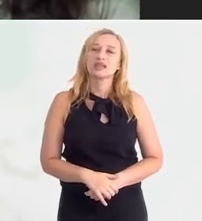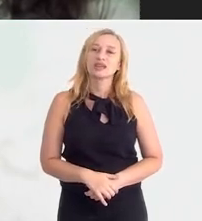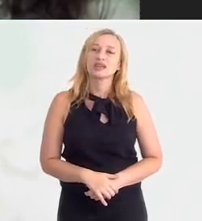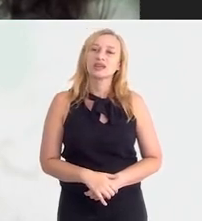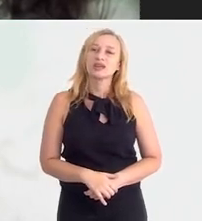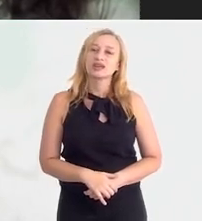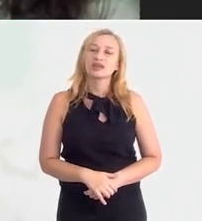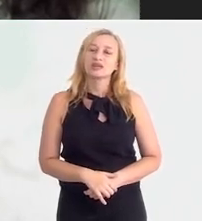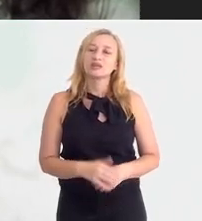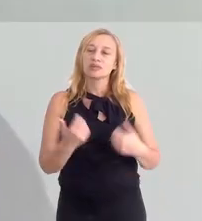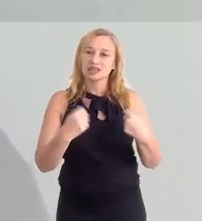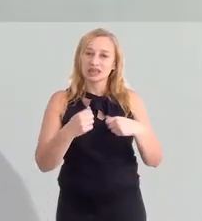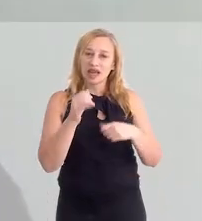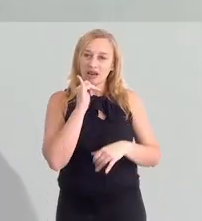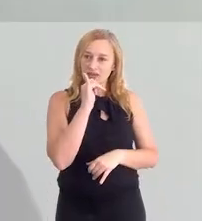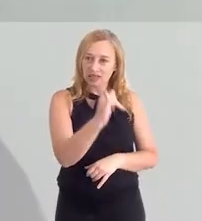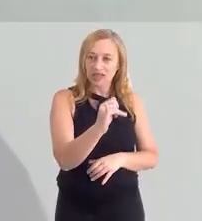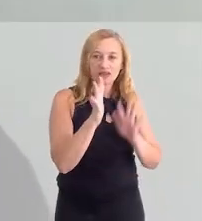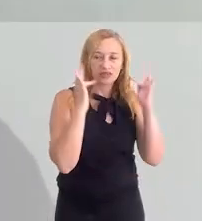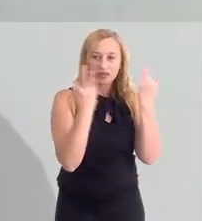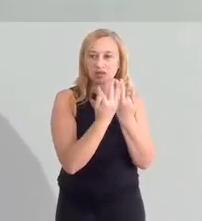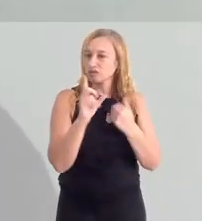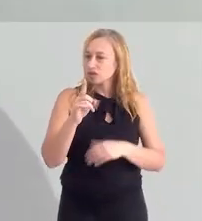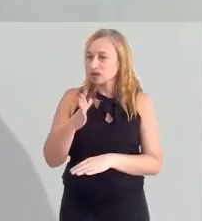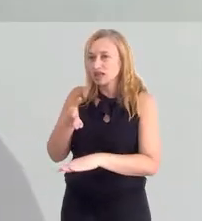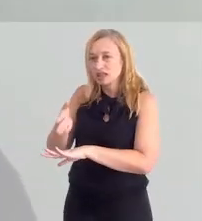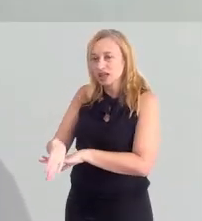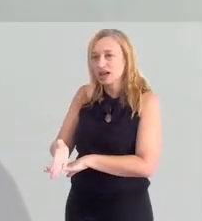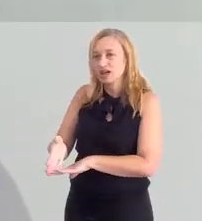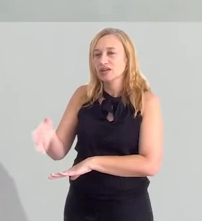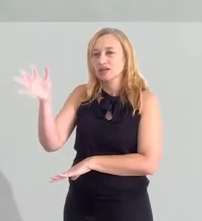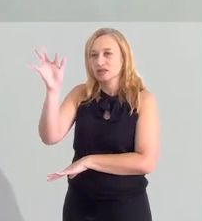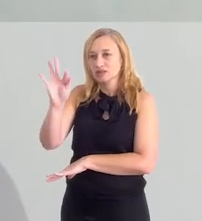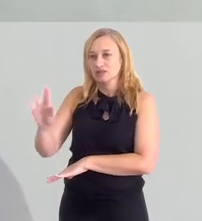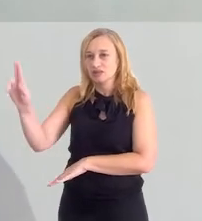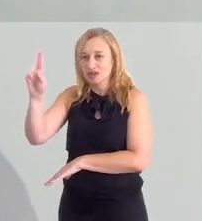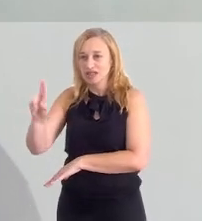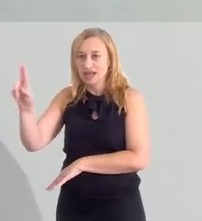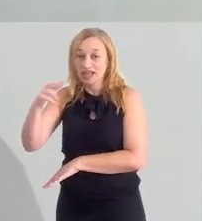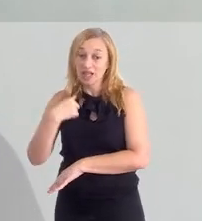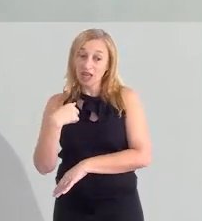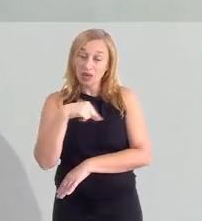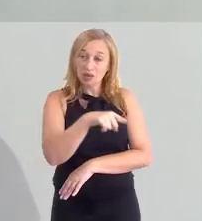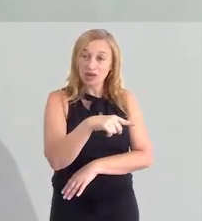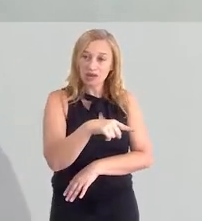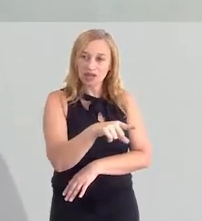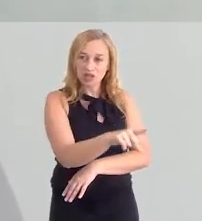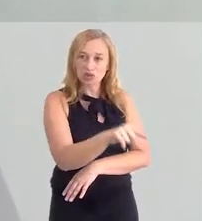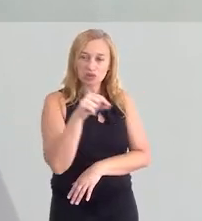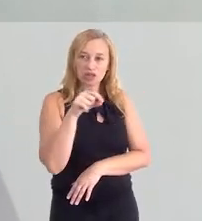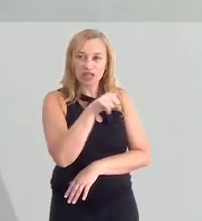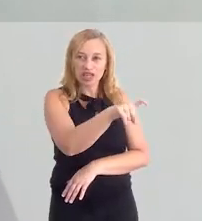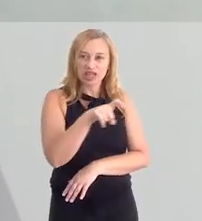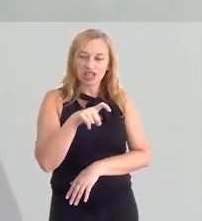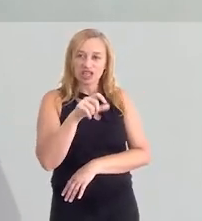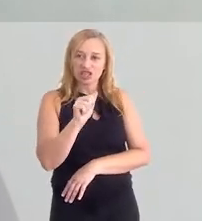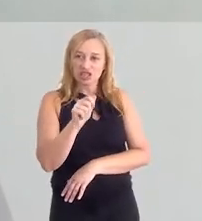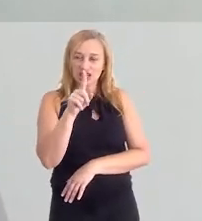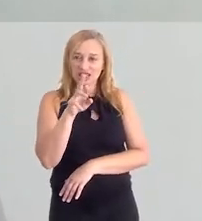minha família que eu não ia ingressar na universidade, que eu ia jogar xadrez. Foi um